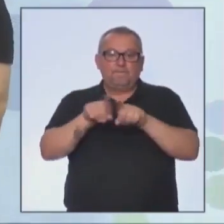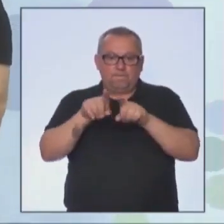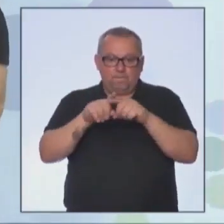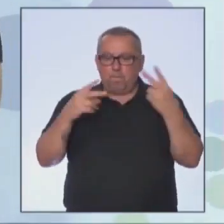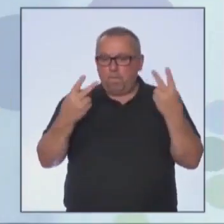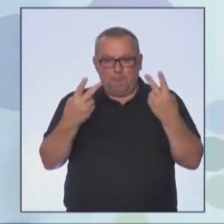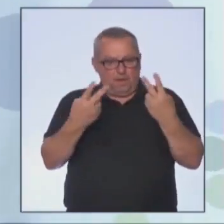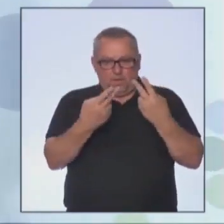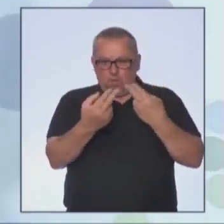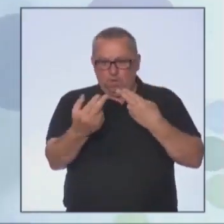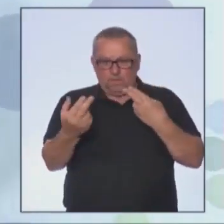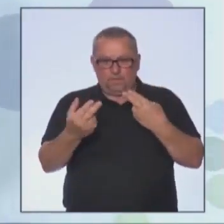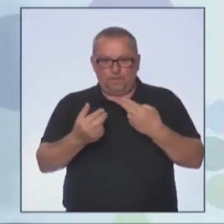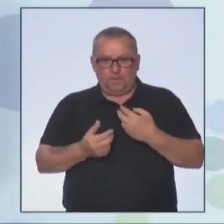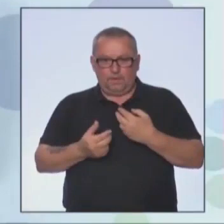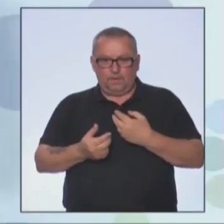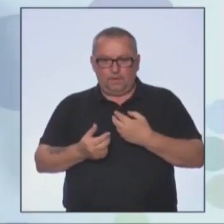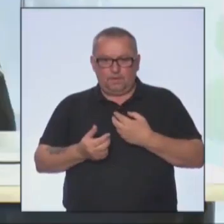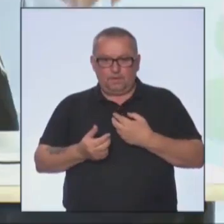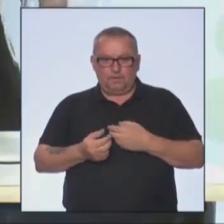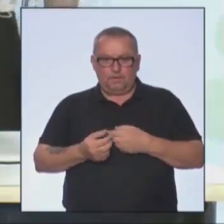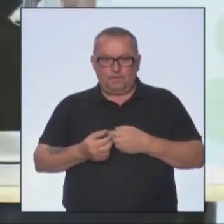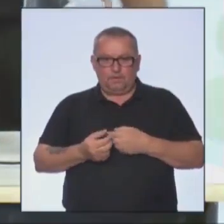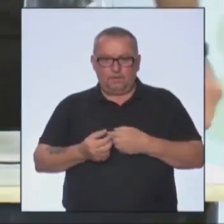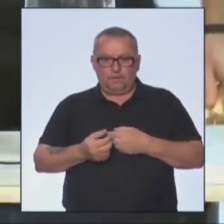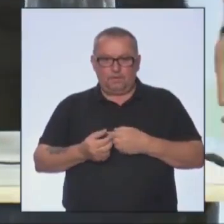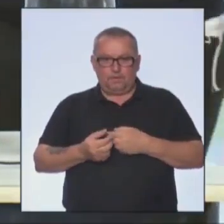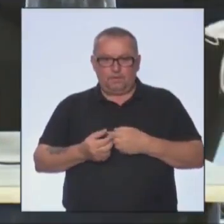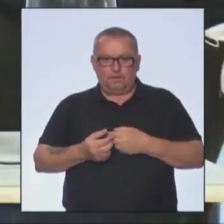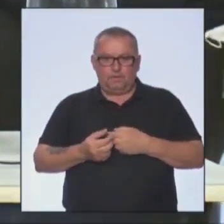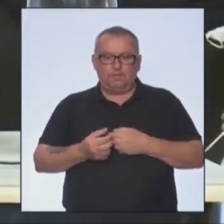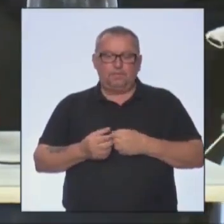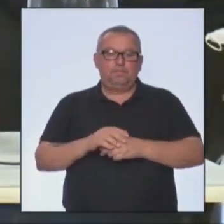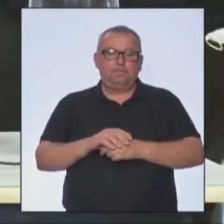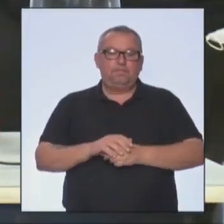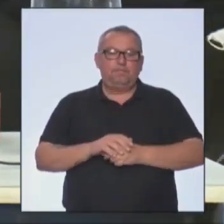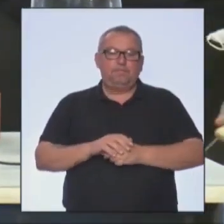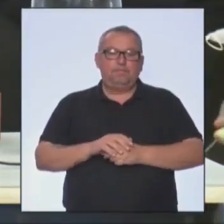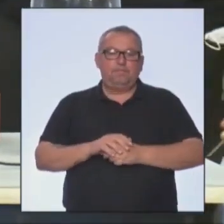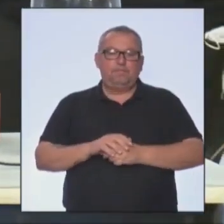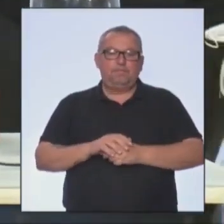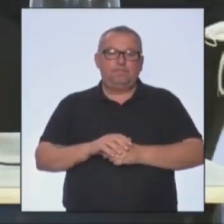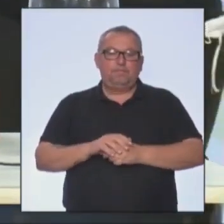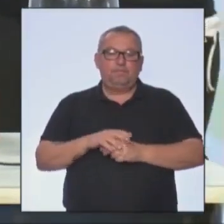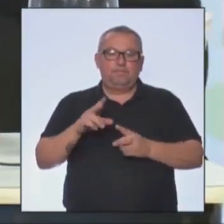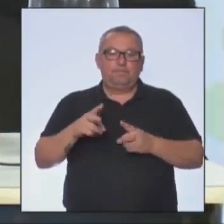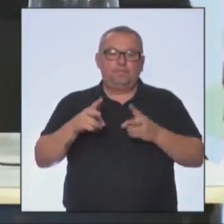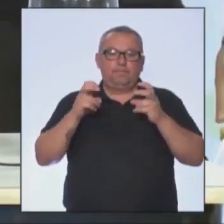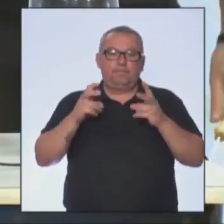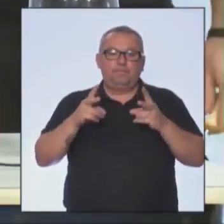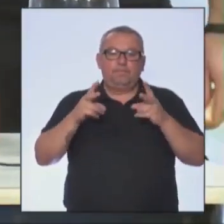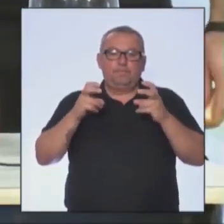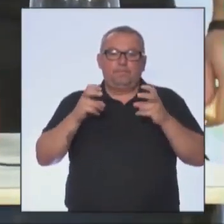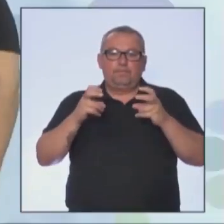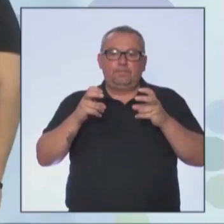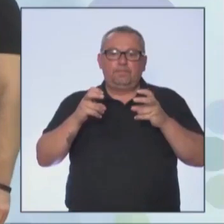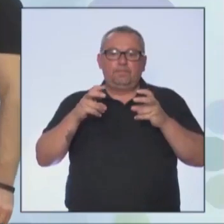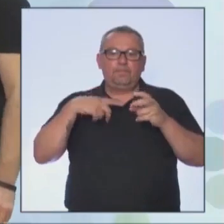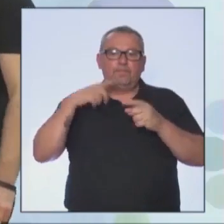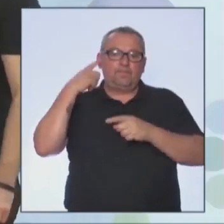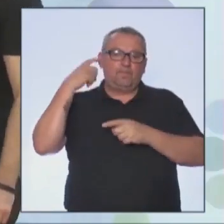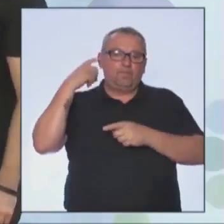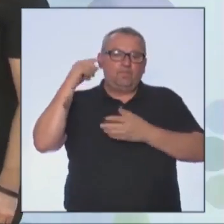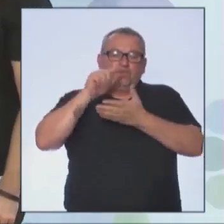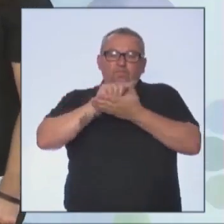idênticos? Idênticos. Beleza. Deu pra perceber um Deu para perceber um som